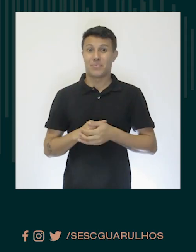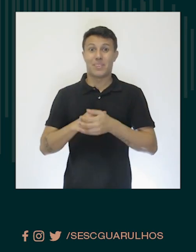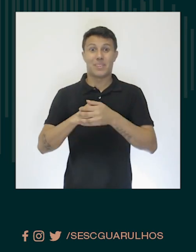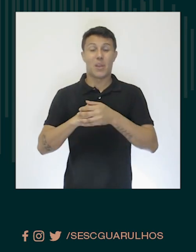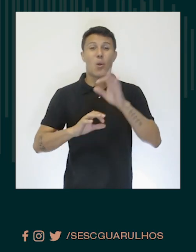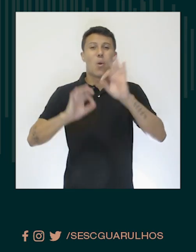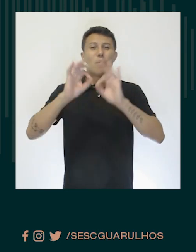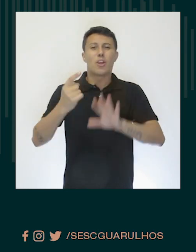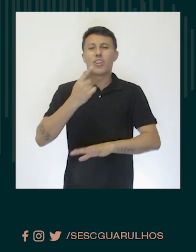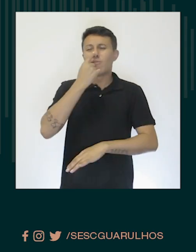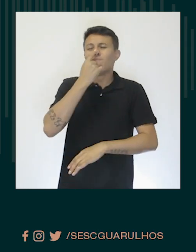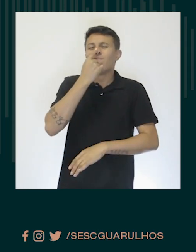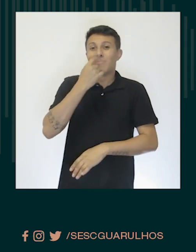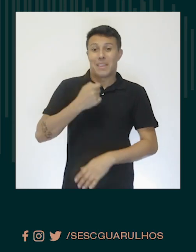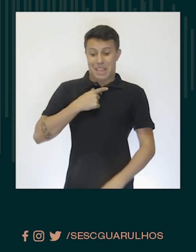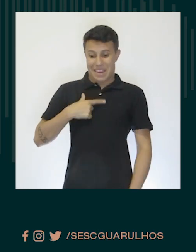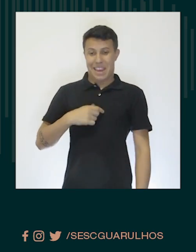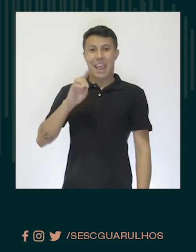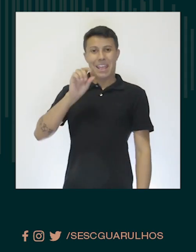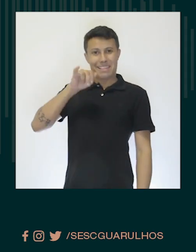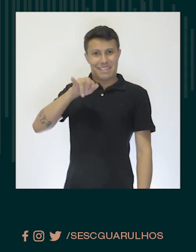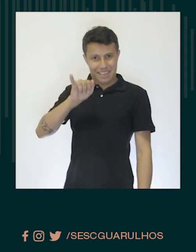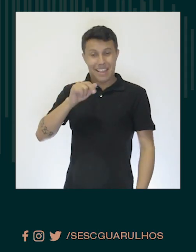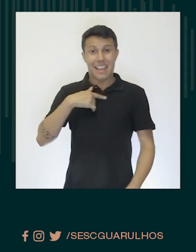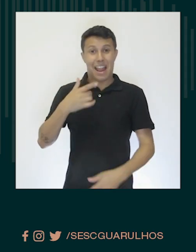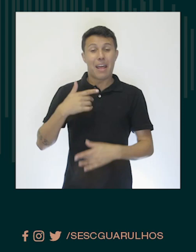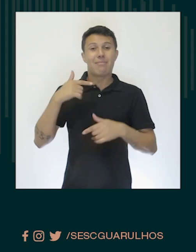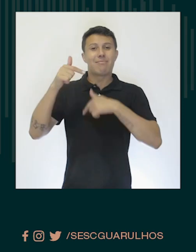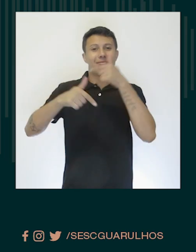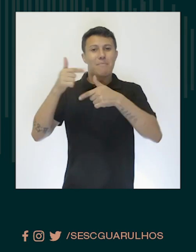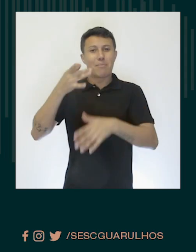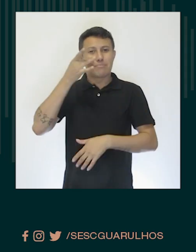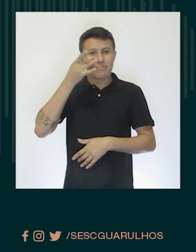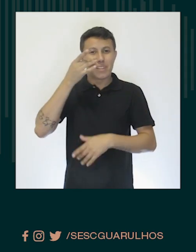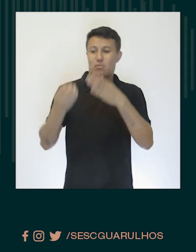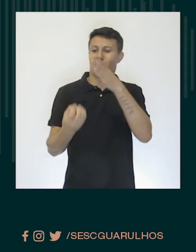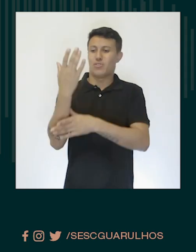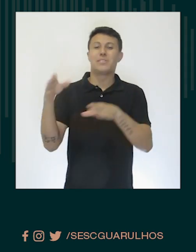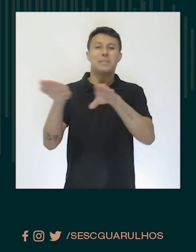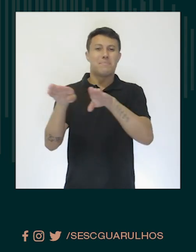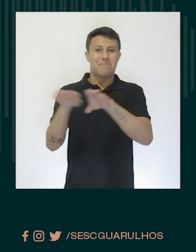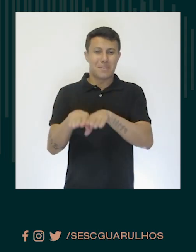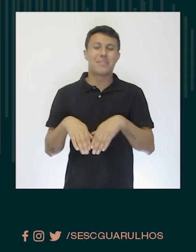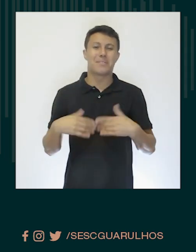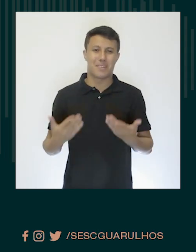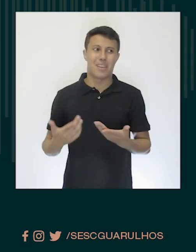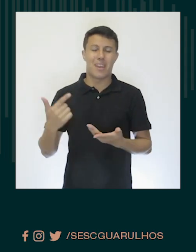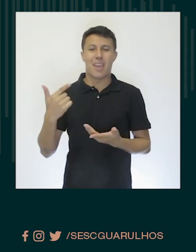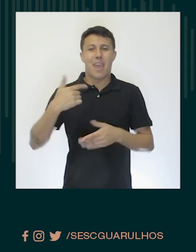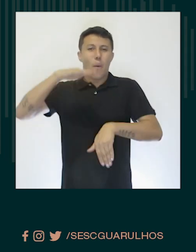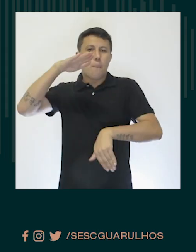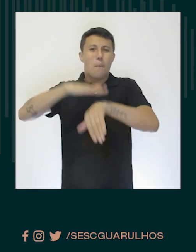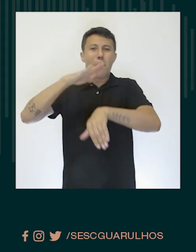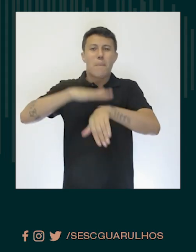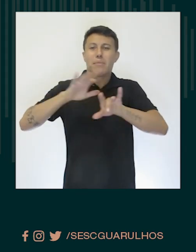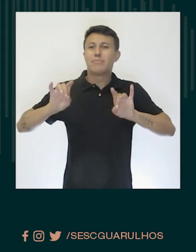projeto Essência, no qual a Dani participa, né, e fundou tal,